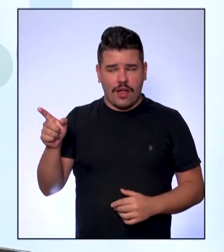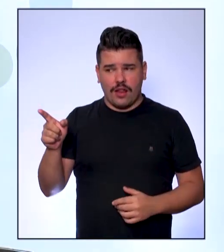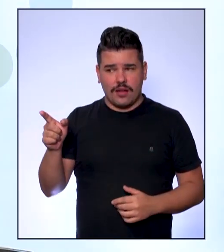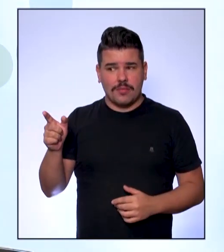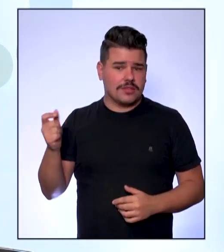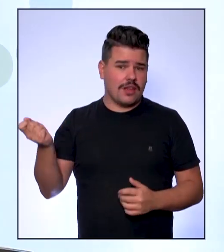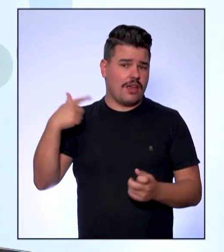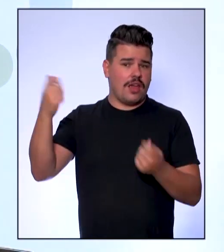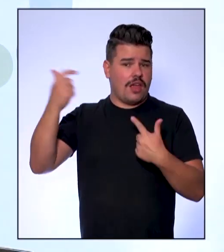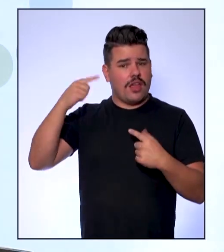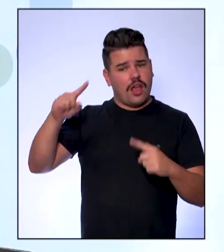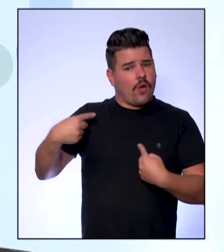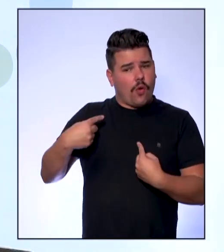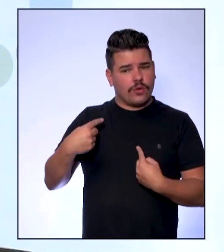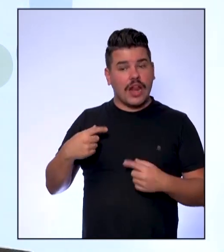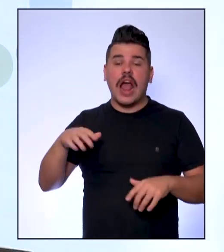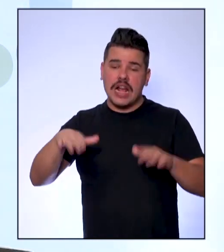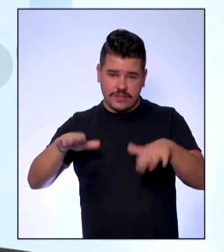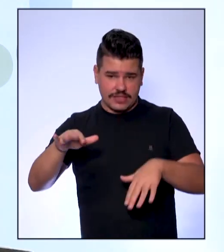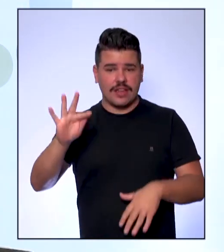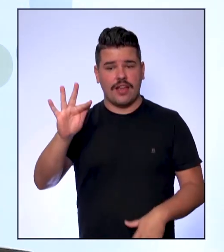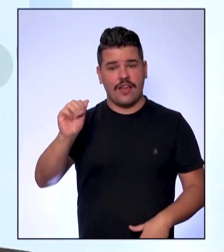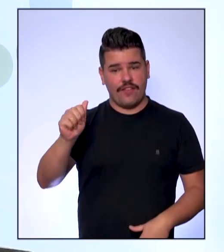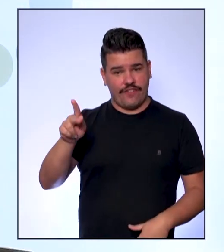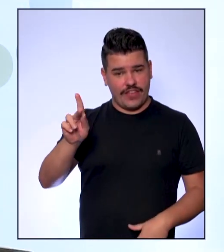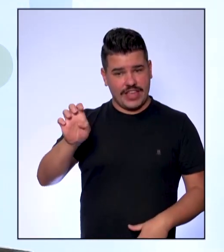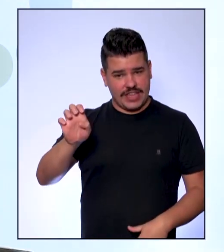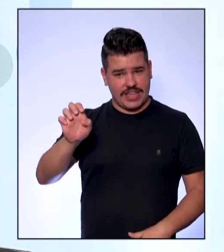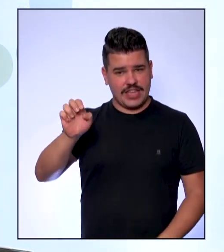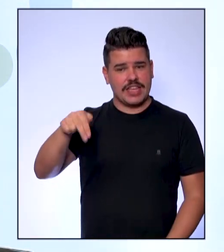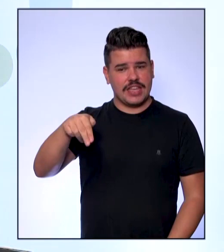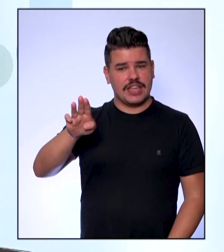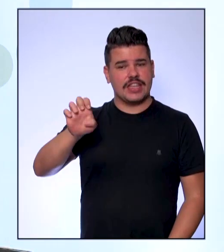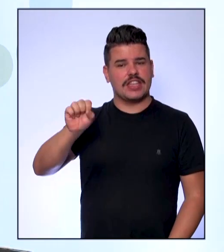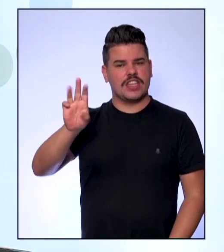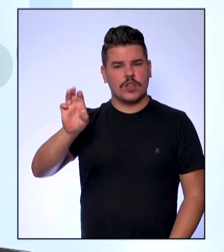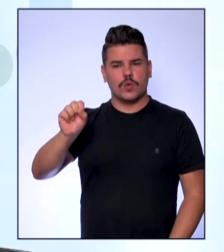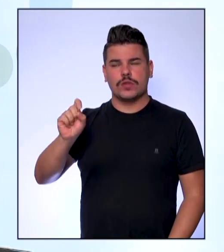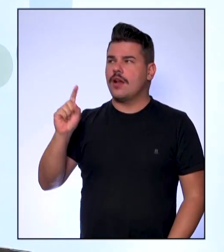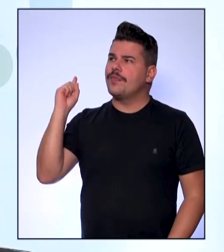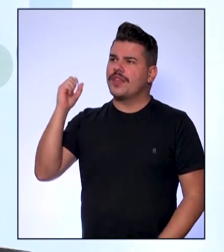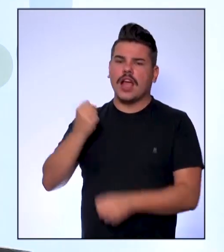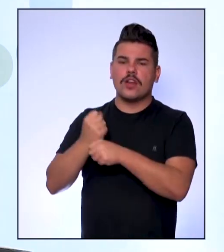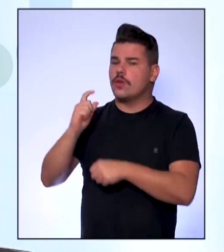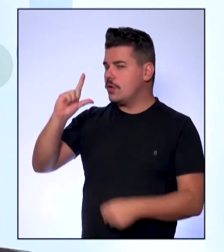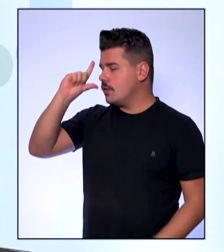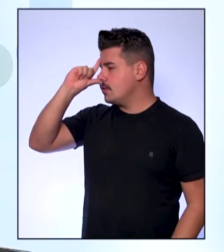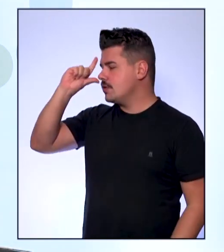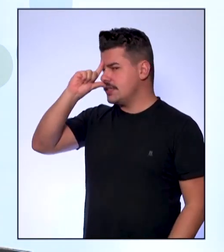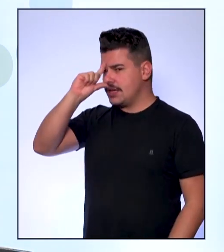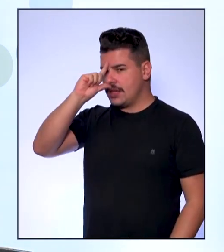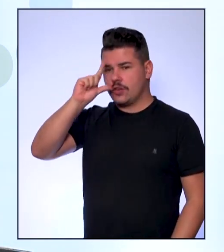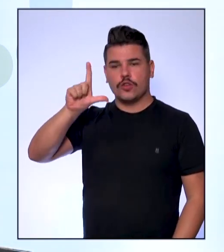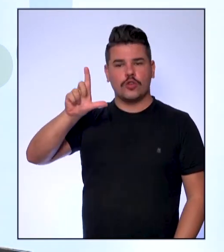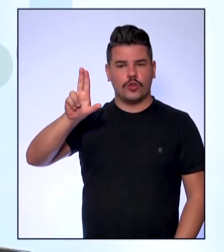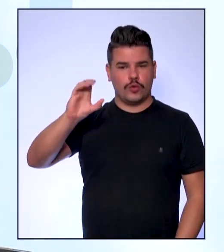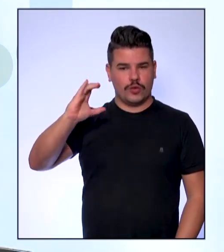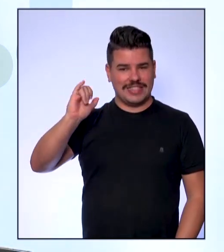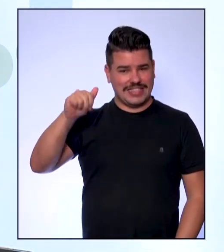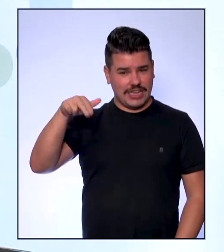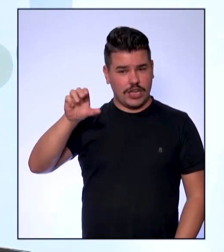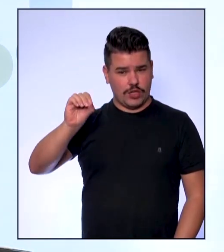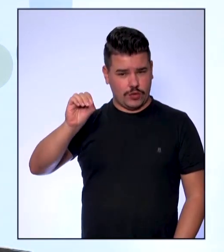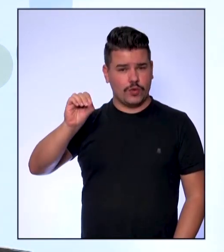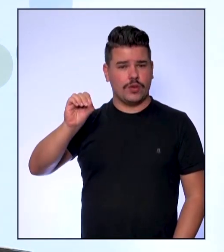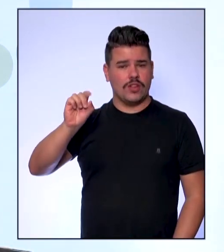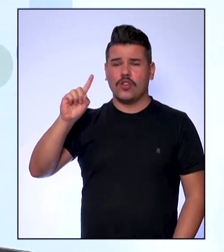existem fake news que não são tão graves. A gente tem o exemplo, acho que foi do Luciano Huck, ano passado. Falaram que ele tinha morrido. E aí estava todo mundo, meu Deus,